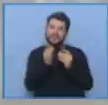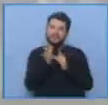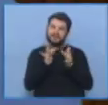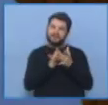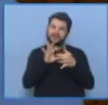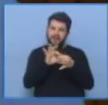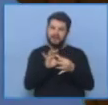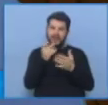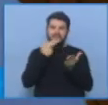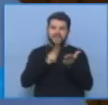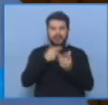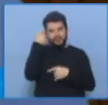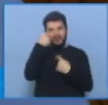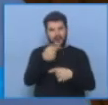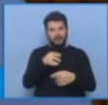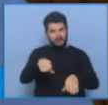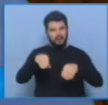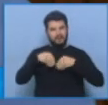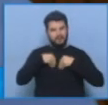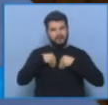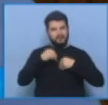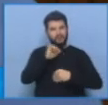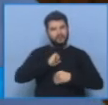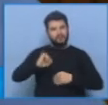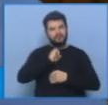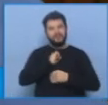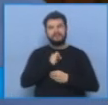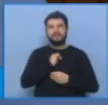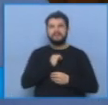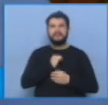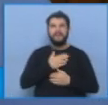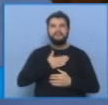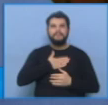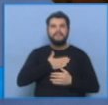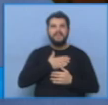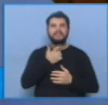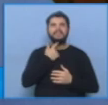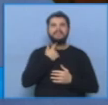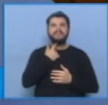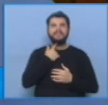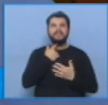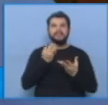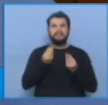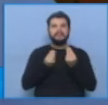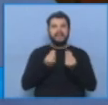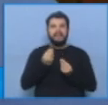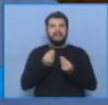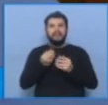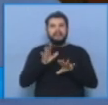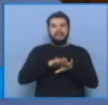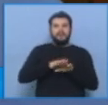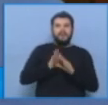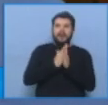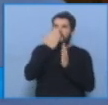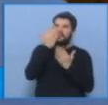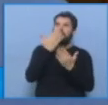que é a nossa verdadeira imagem, assumindo as nossas sedes também como uma forma de nos colocarmos diante de Deus, sabendo que Ele é